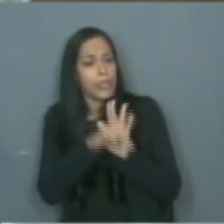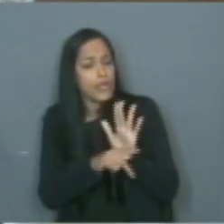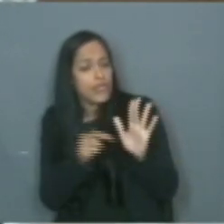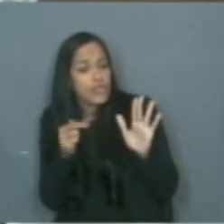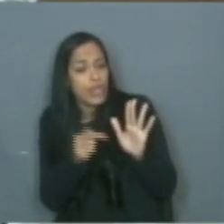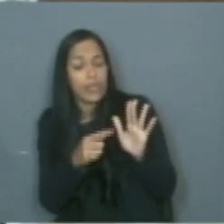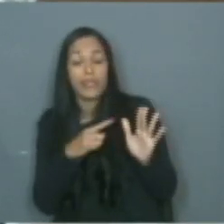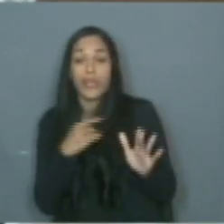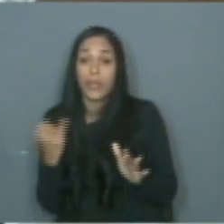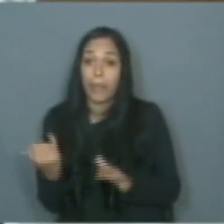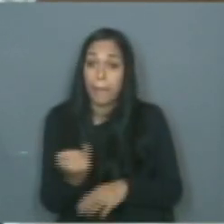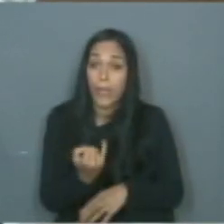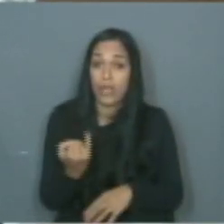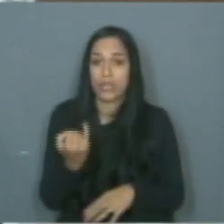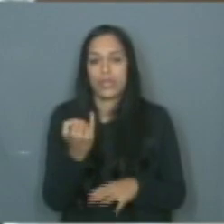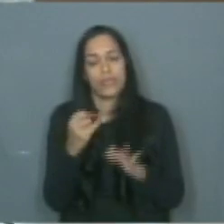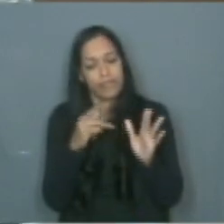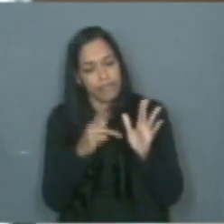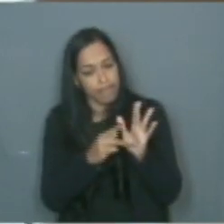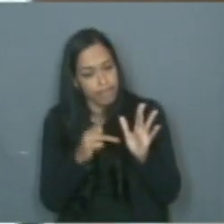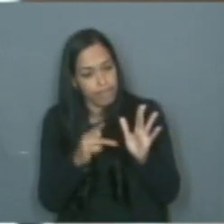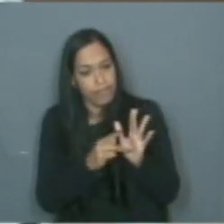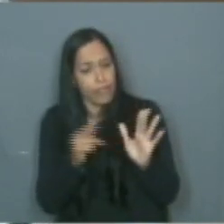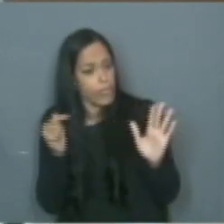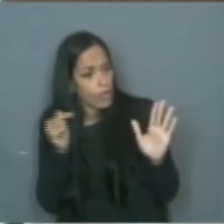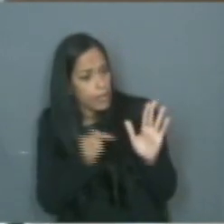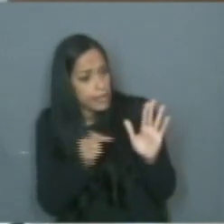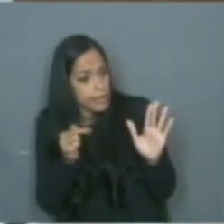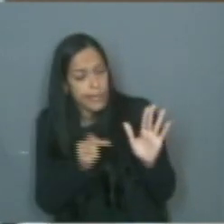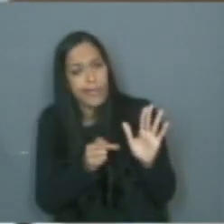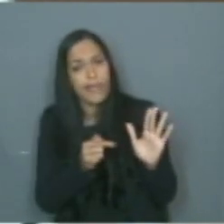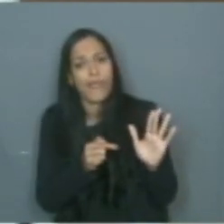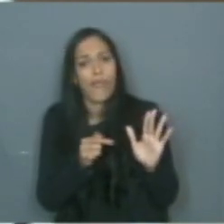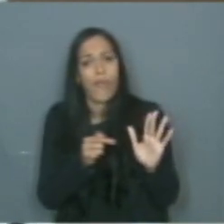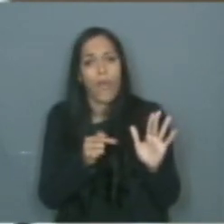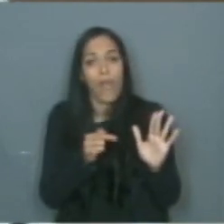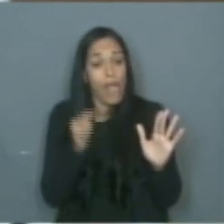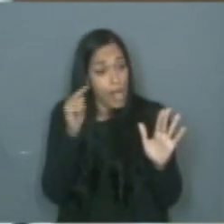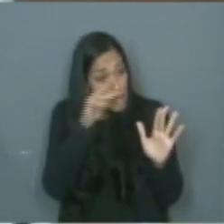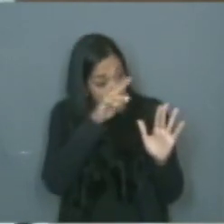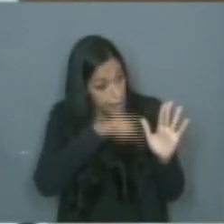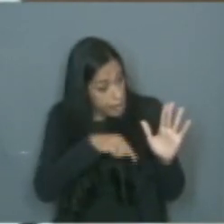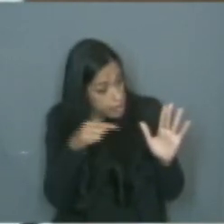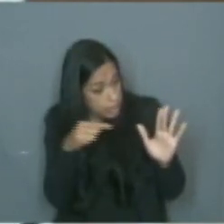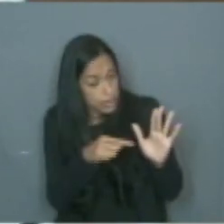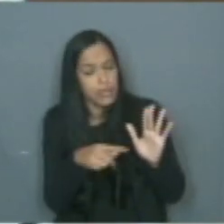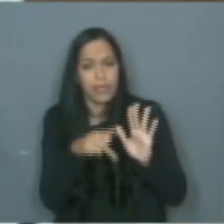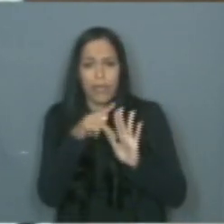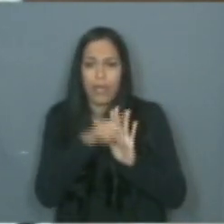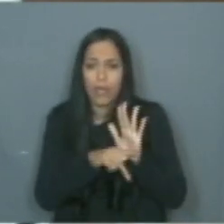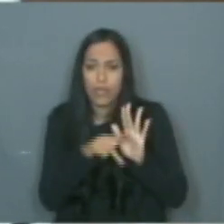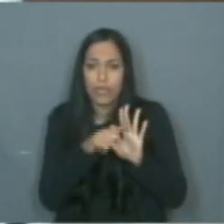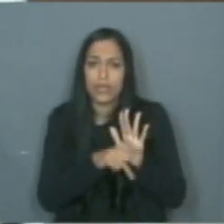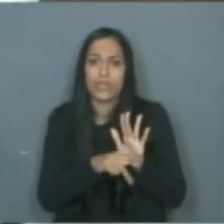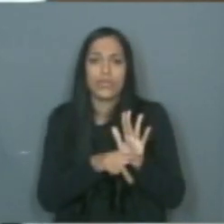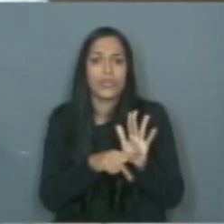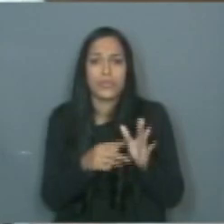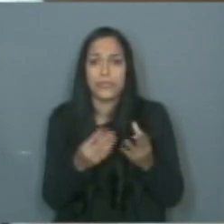que tem uma importância muito grande. Fere de morte. Torna ele praticamente